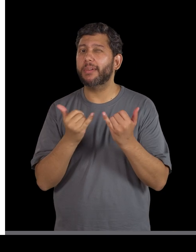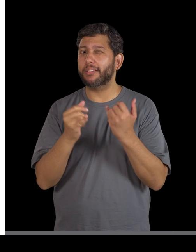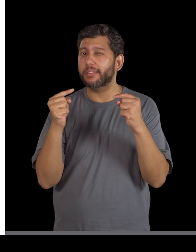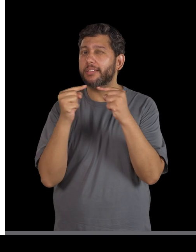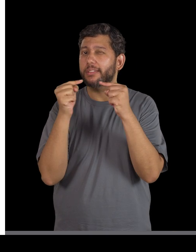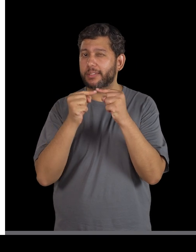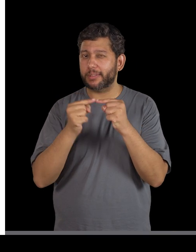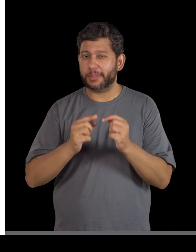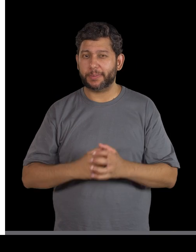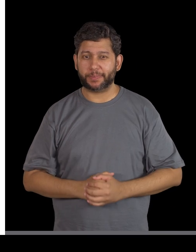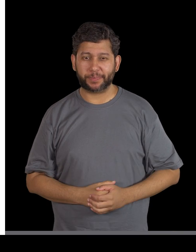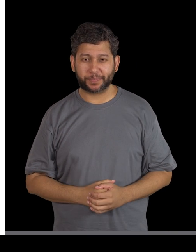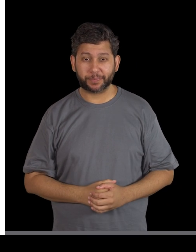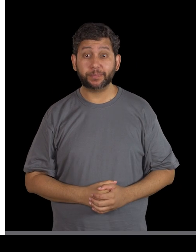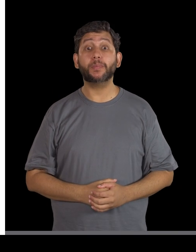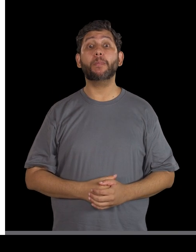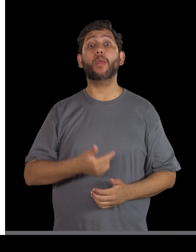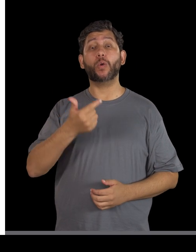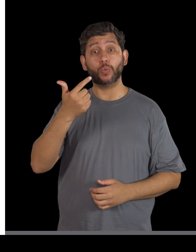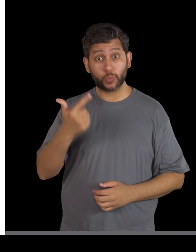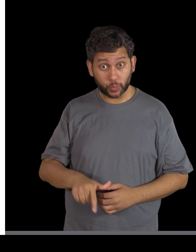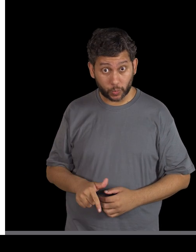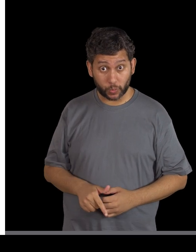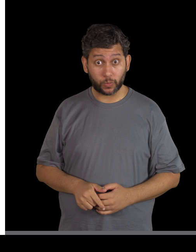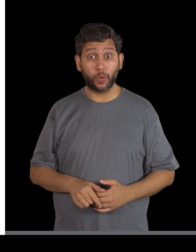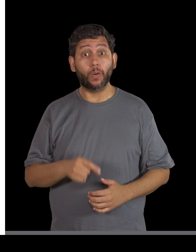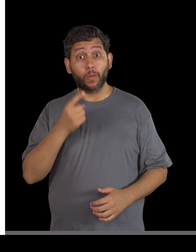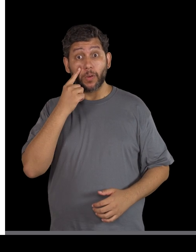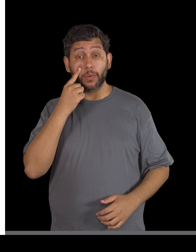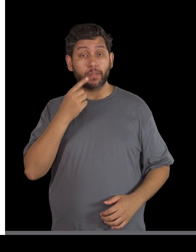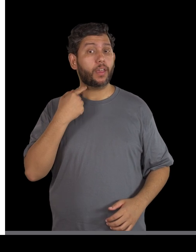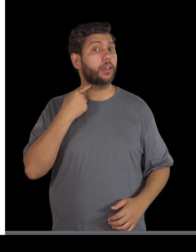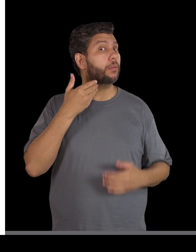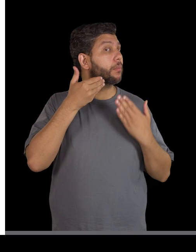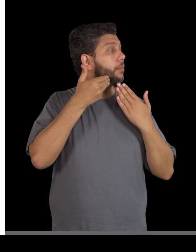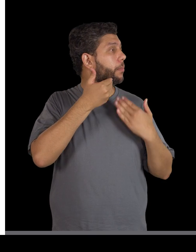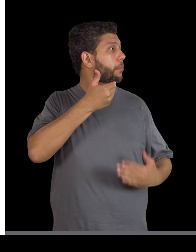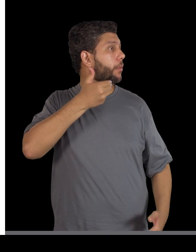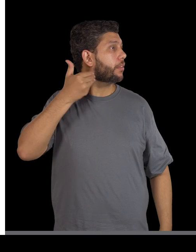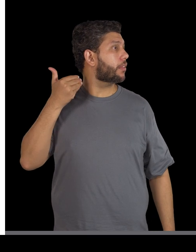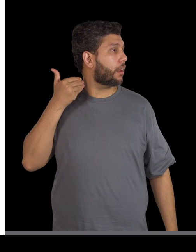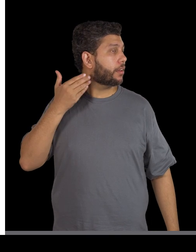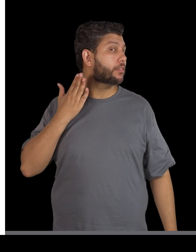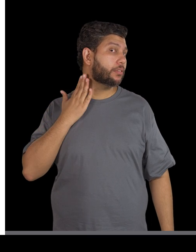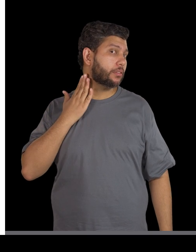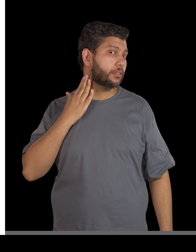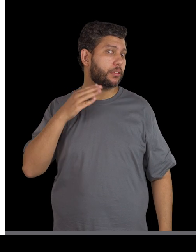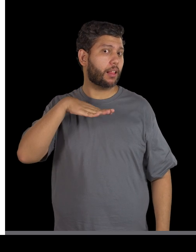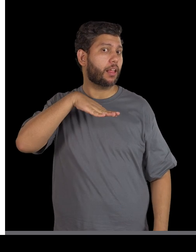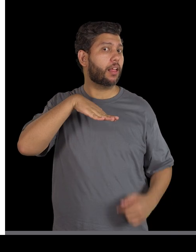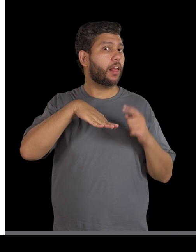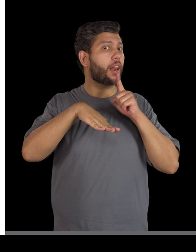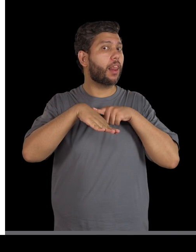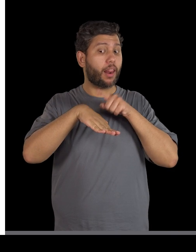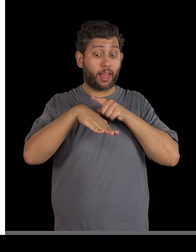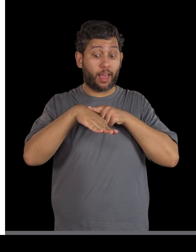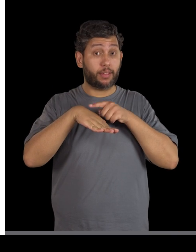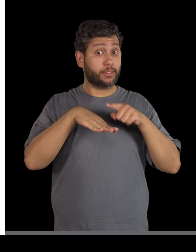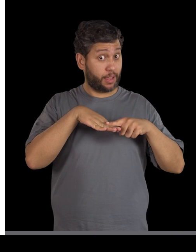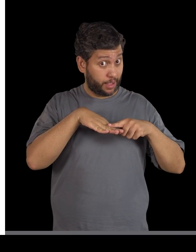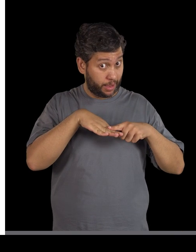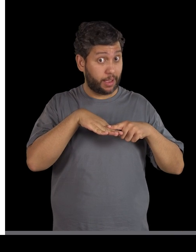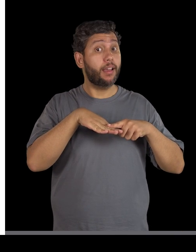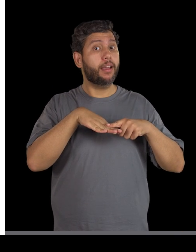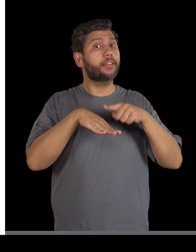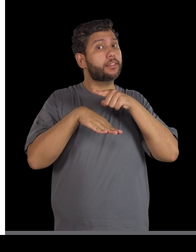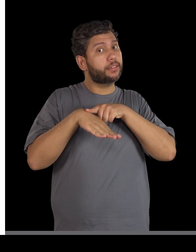aqui de cat. Vamos lá para cima de novo para as vogais posteriores, que são aquelas em que a parte de trás da língua que se move, né? Que